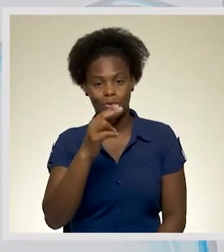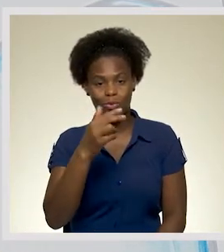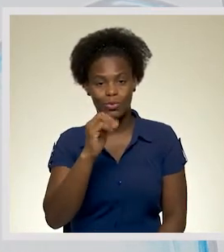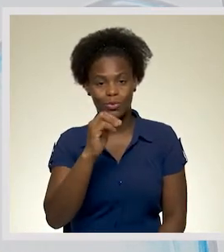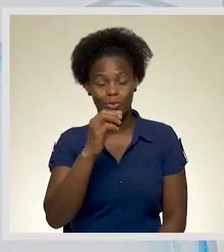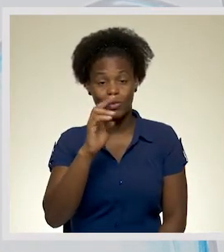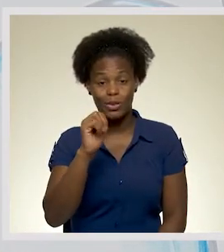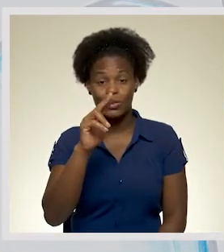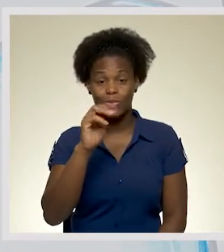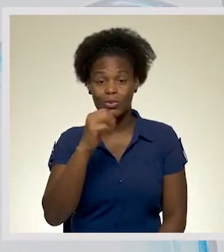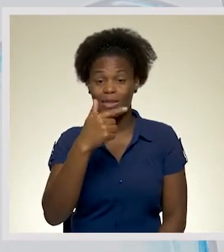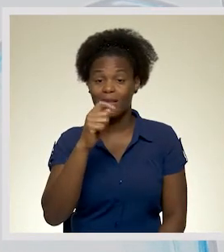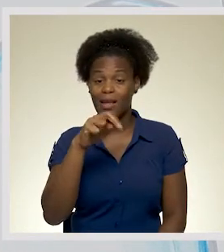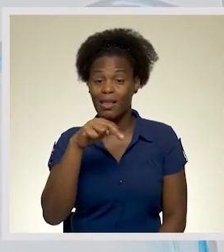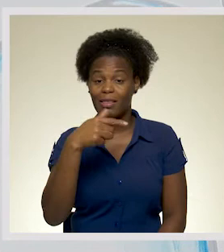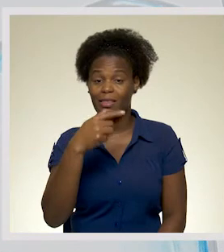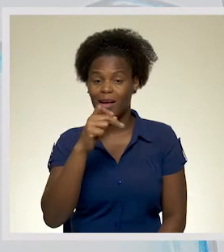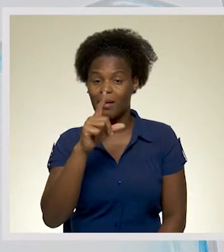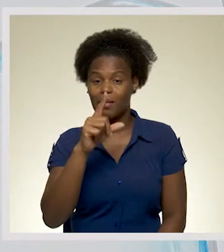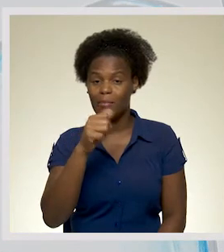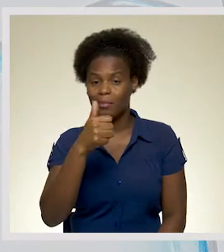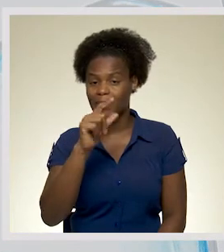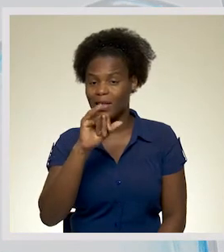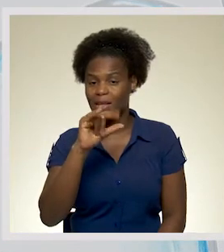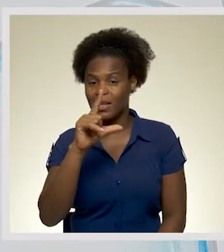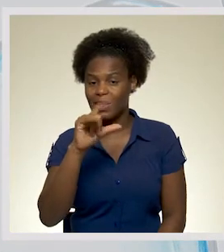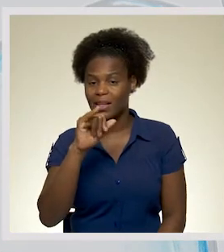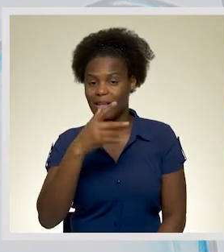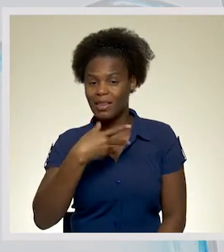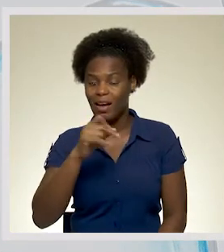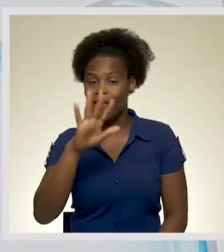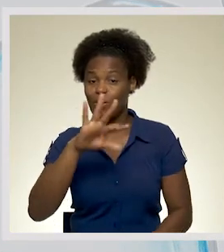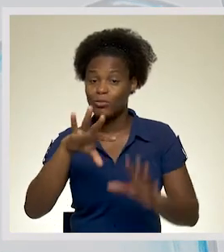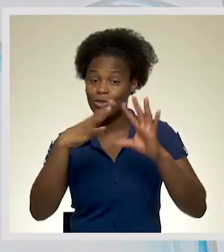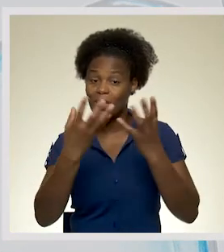e a sustentabilidade no nosso país, que é Cabo Verde.